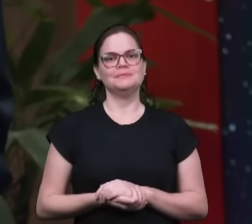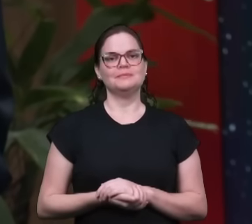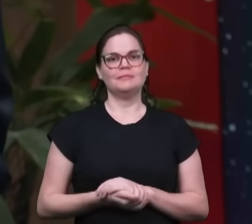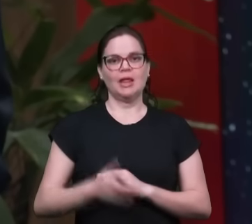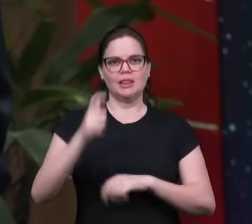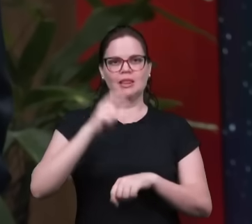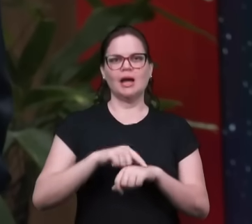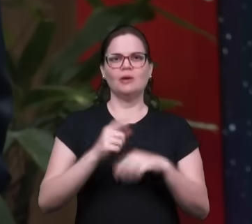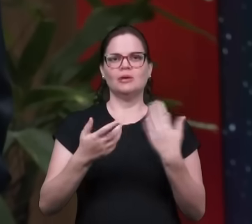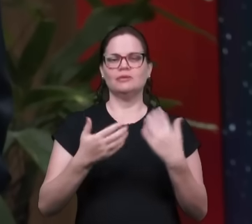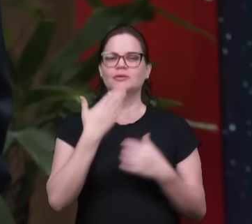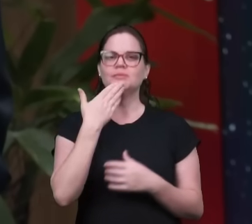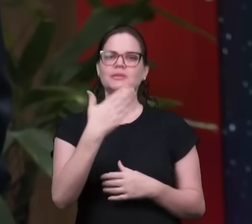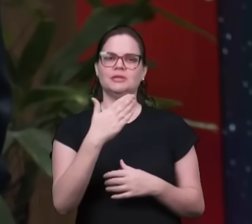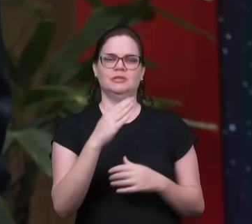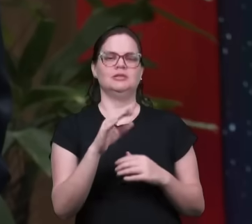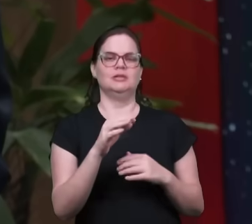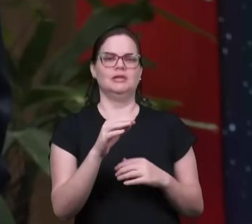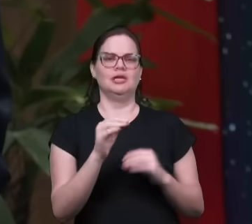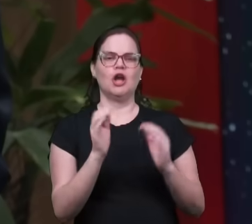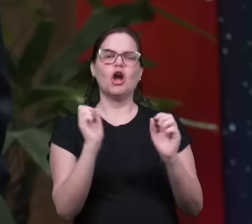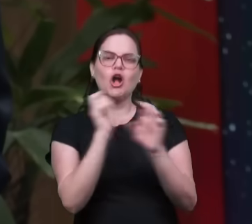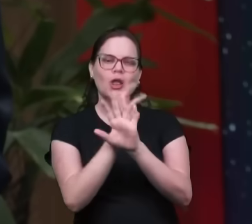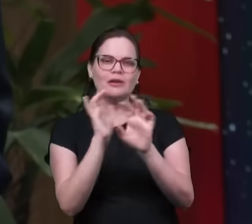foi pedido uma glorificação, ela pediu o